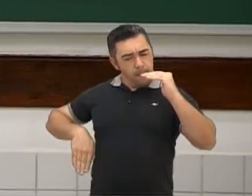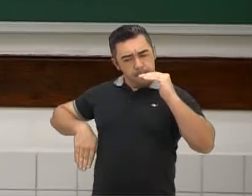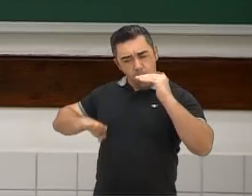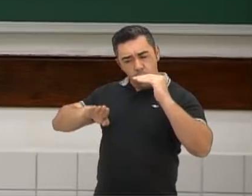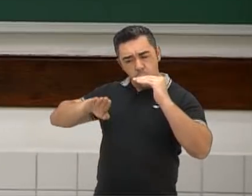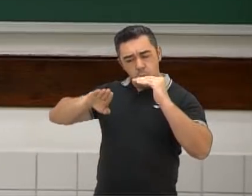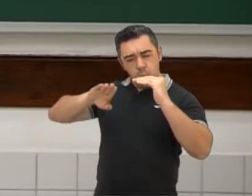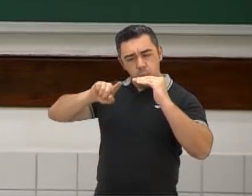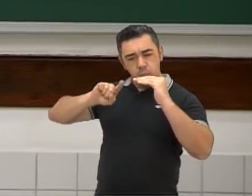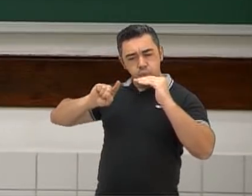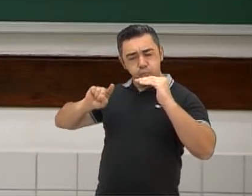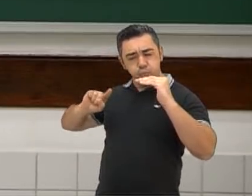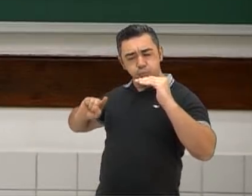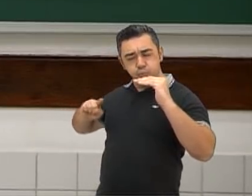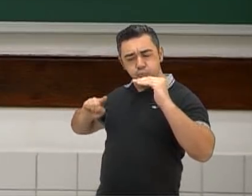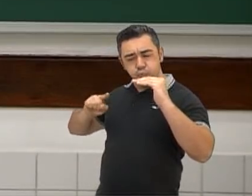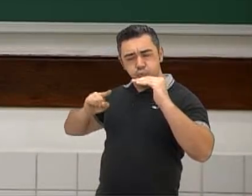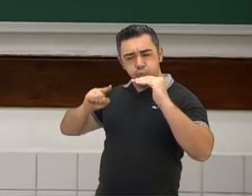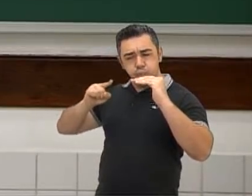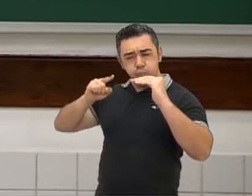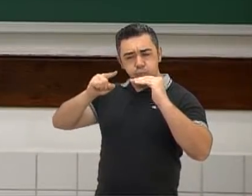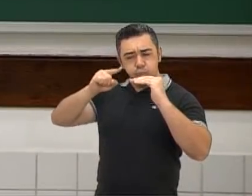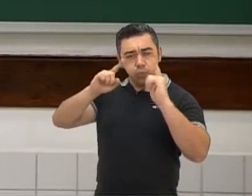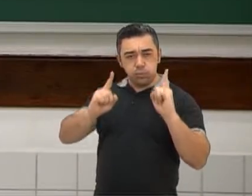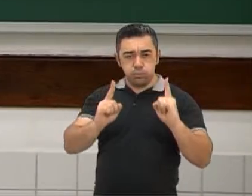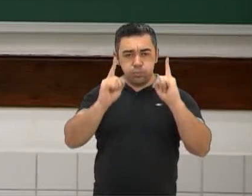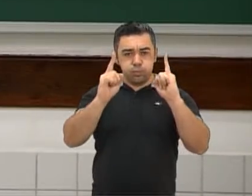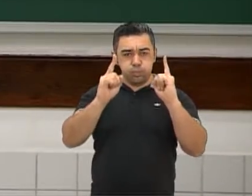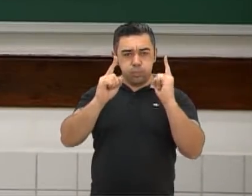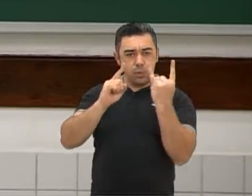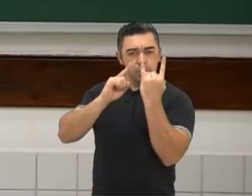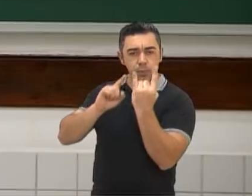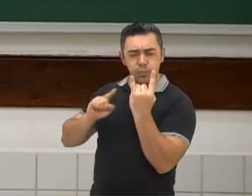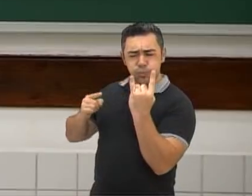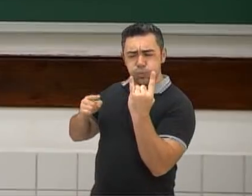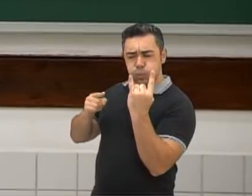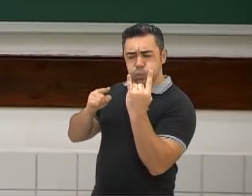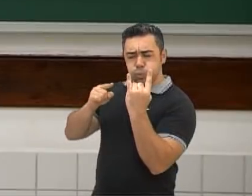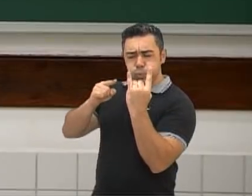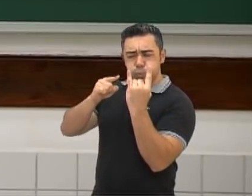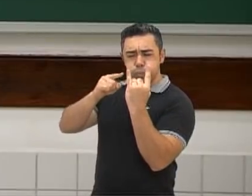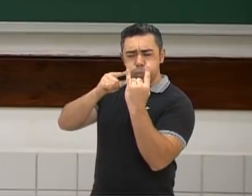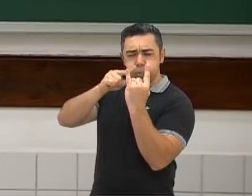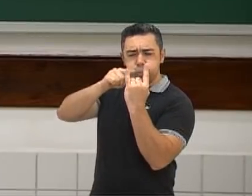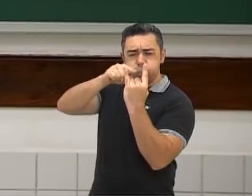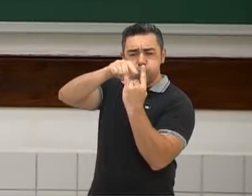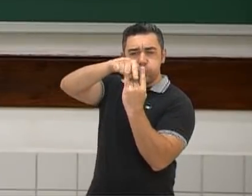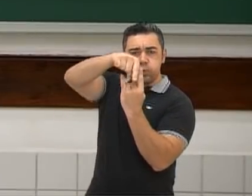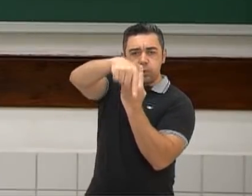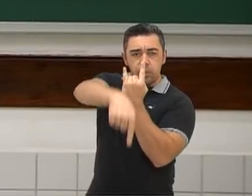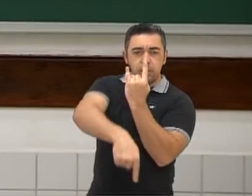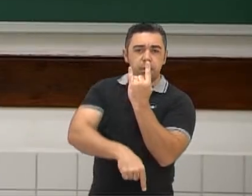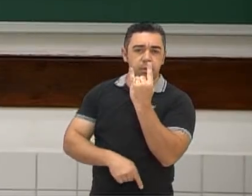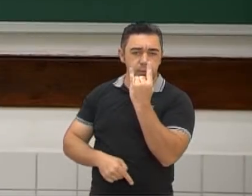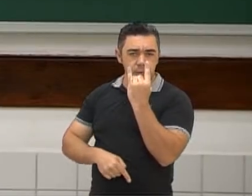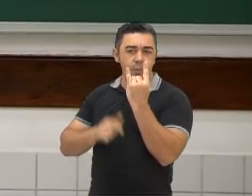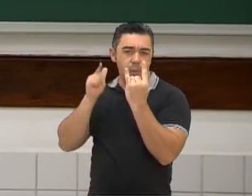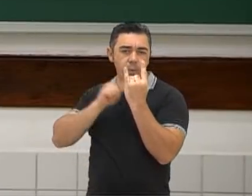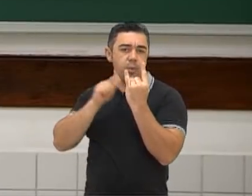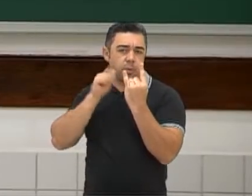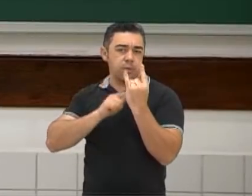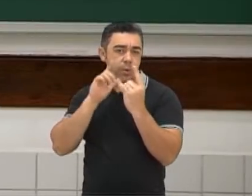chuta a bola deve passar entre os 2 postes. Se a bola passar ali, houve uma